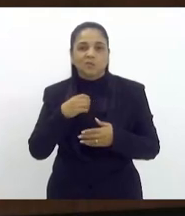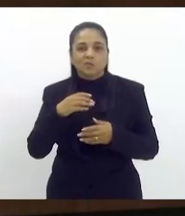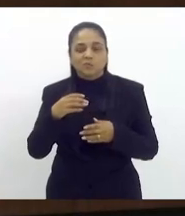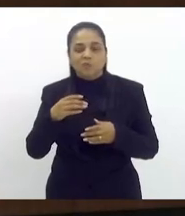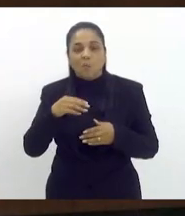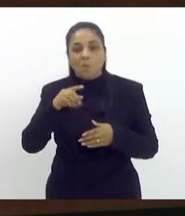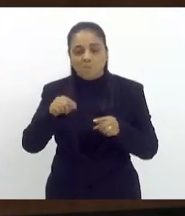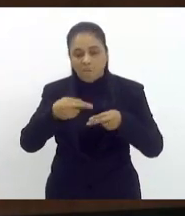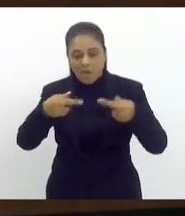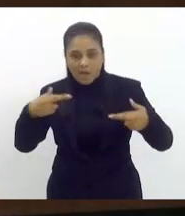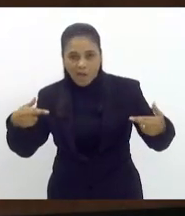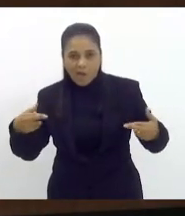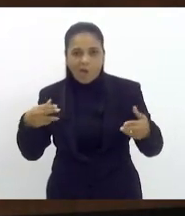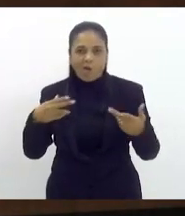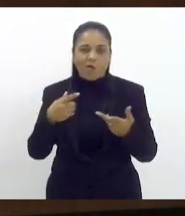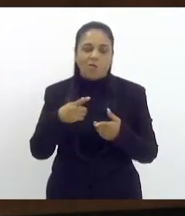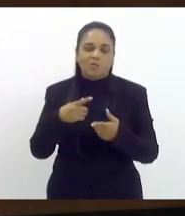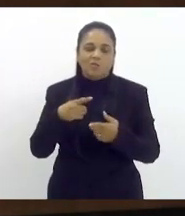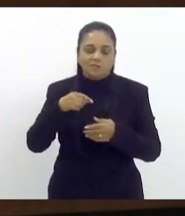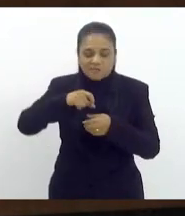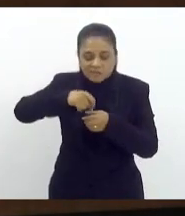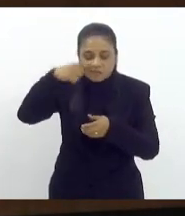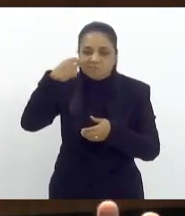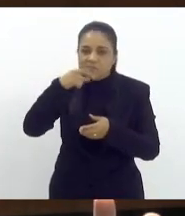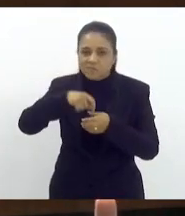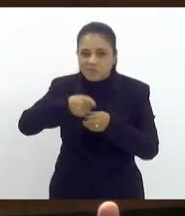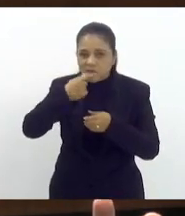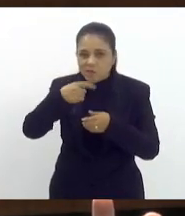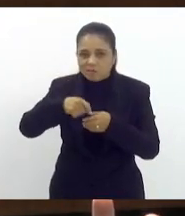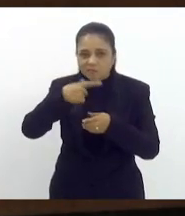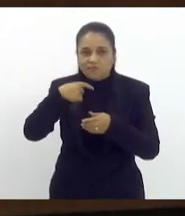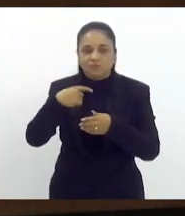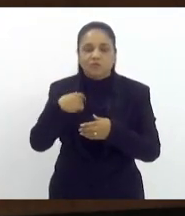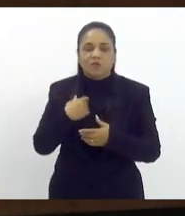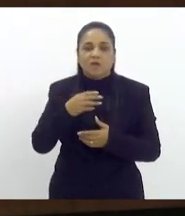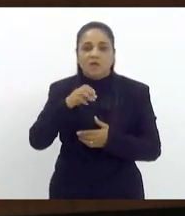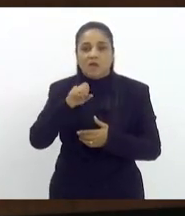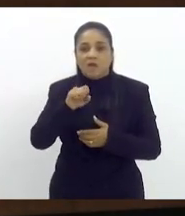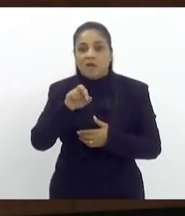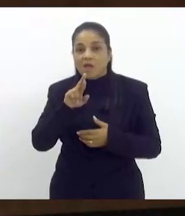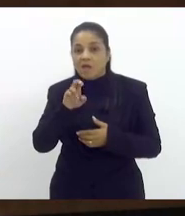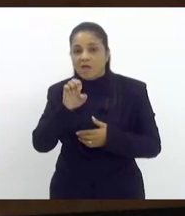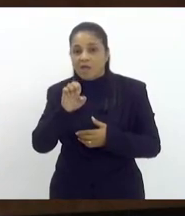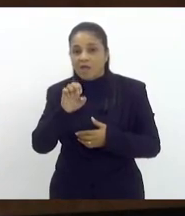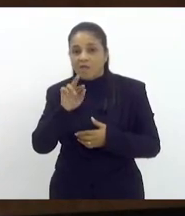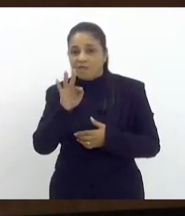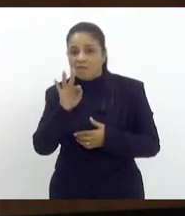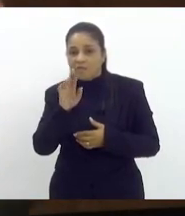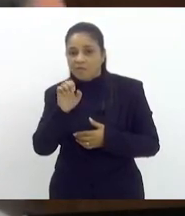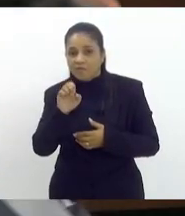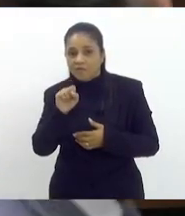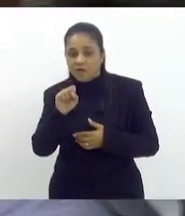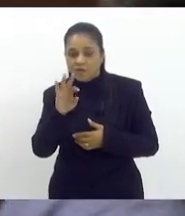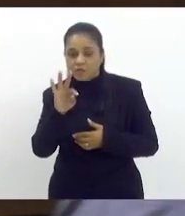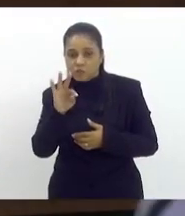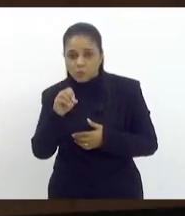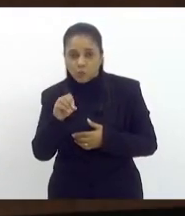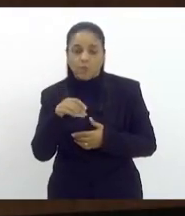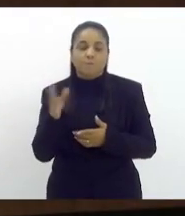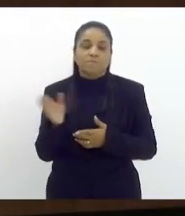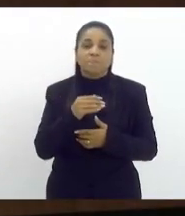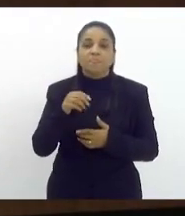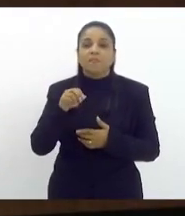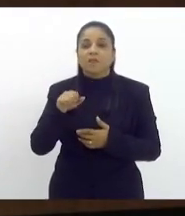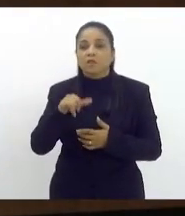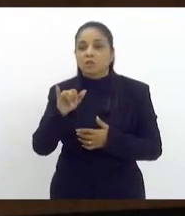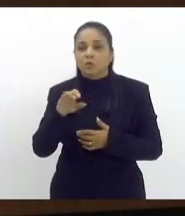molhos salgadinho de pacote refresco refrigerante iogurtes e quaisquer bebidas lácteas